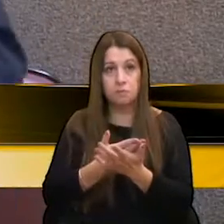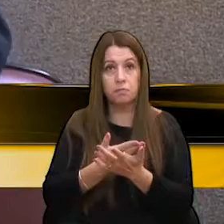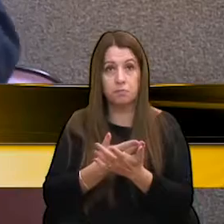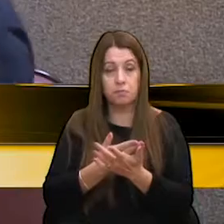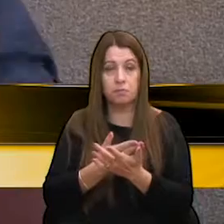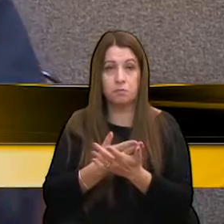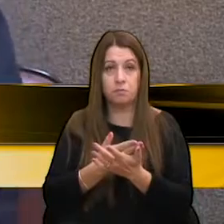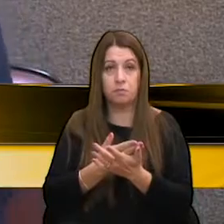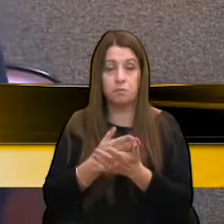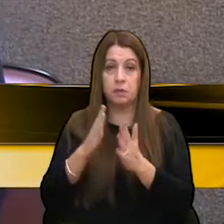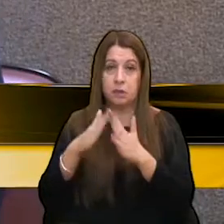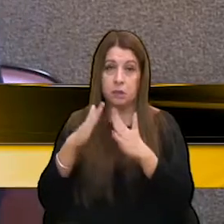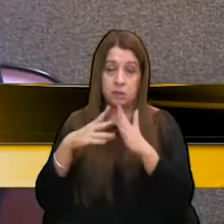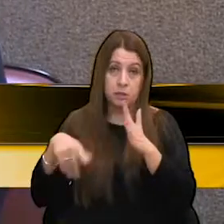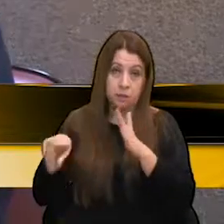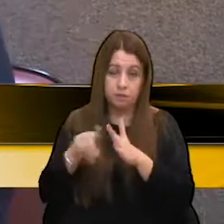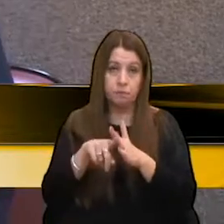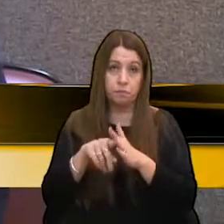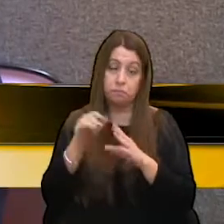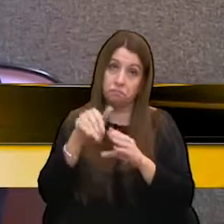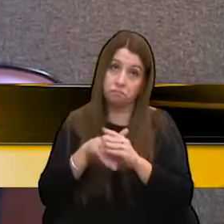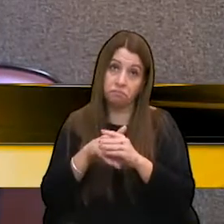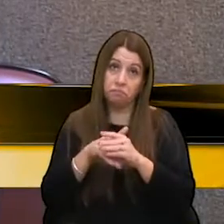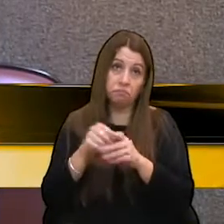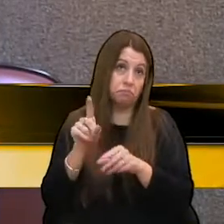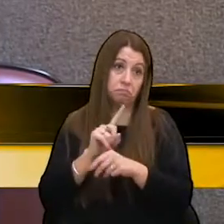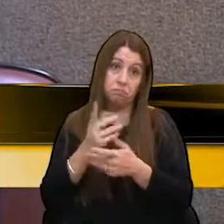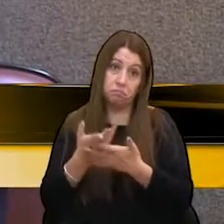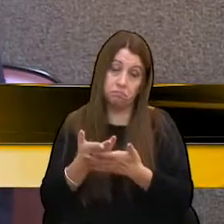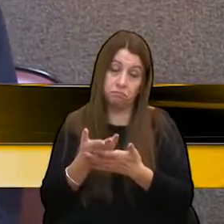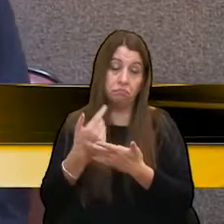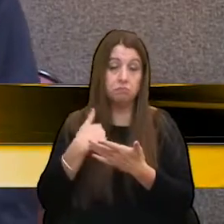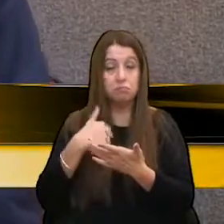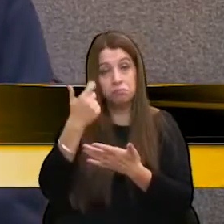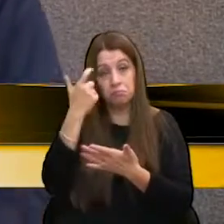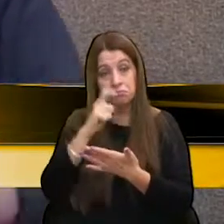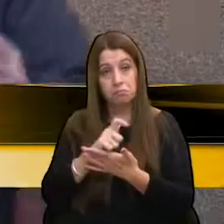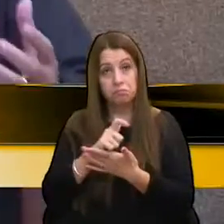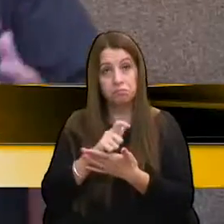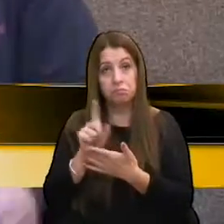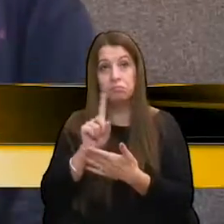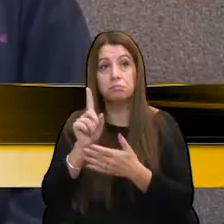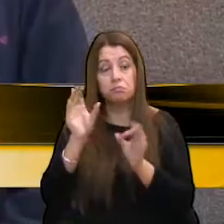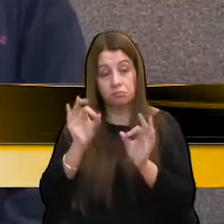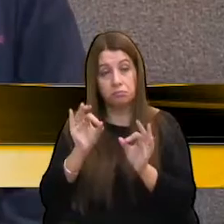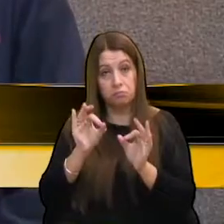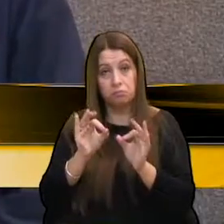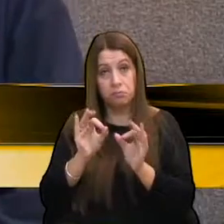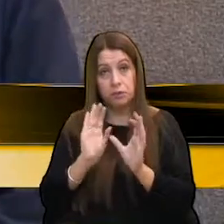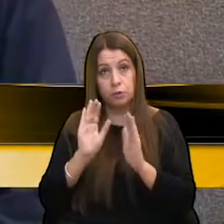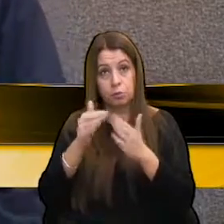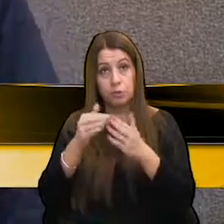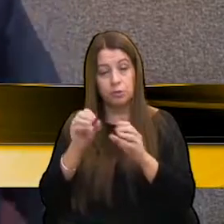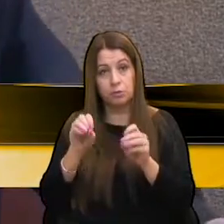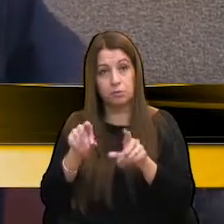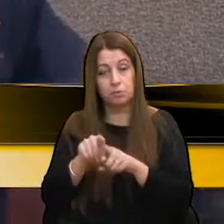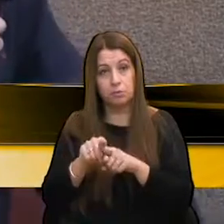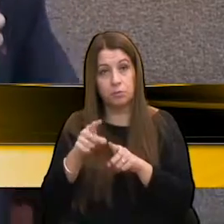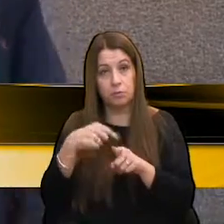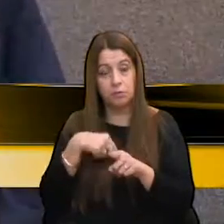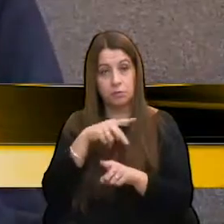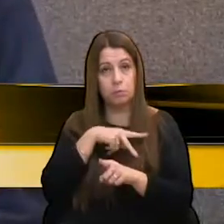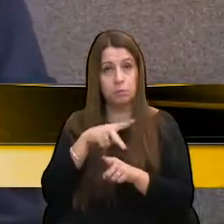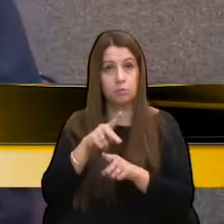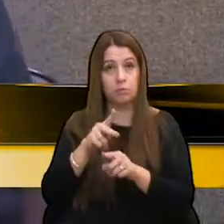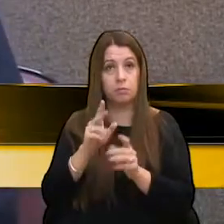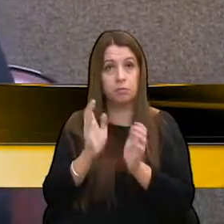se a Casa, né, votar pelo não, eu acho que, acho não, tenho certeza que na Comissão de Educação, na qual é presidida